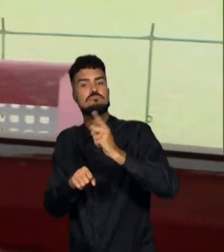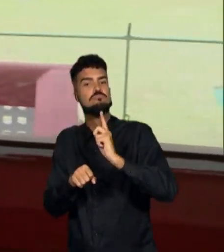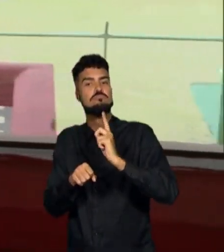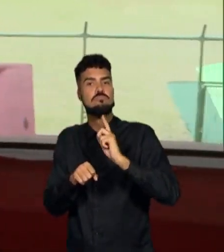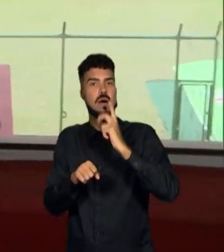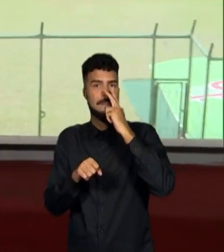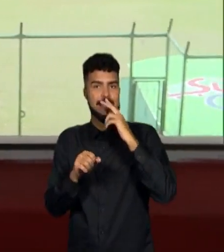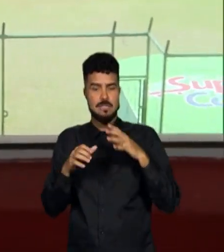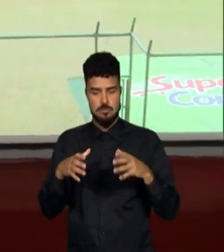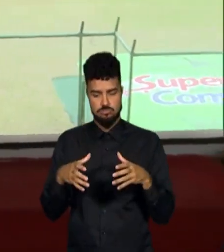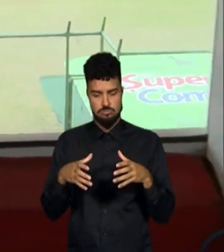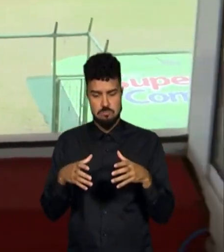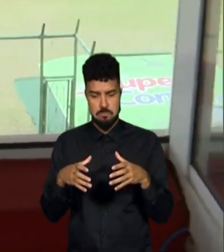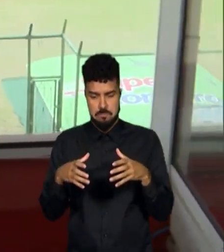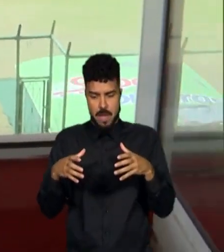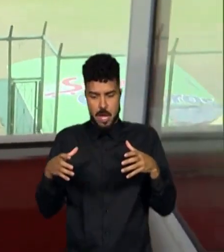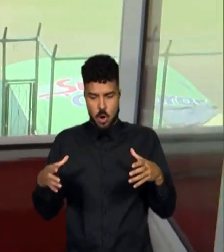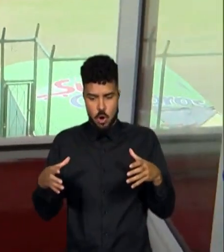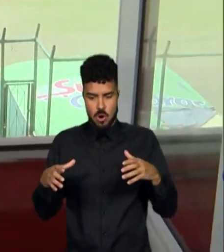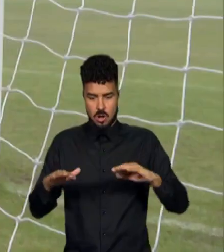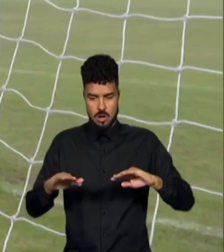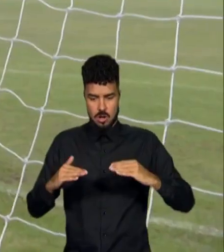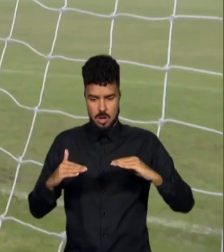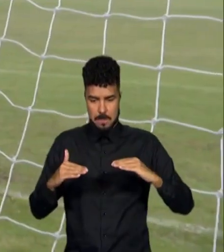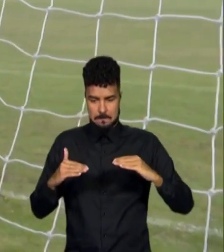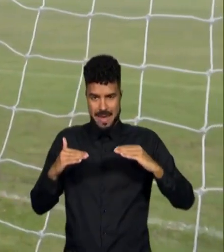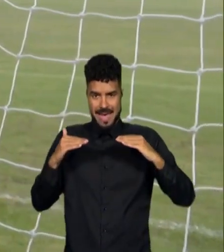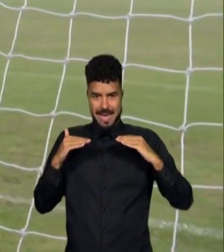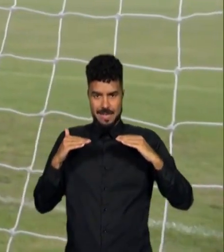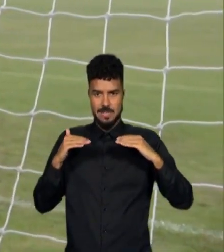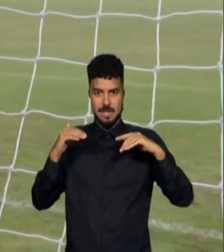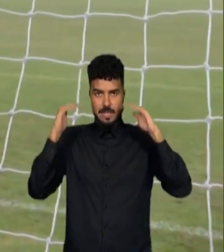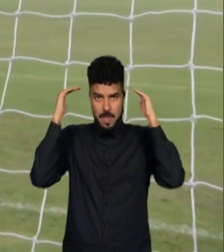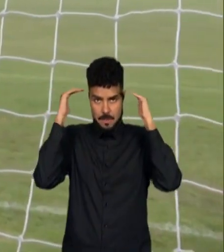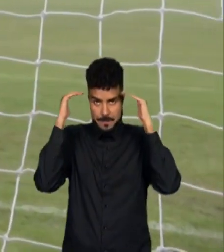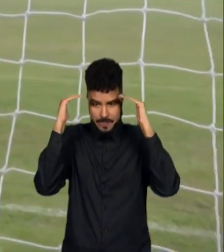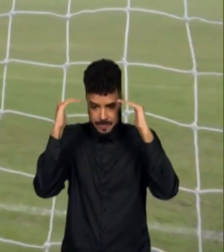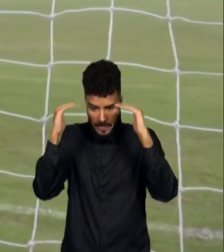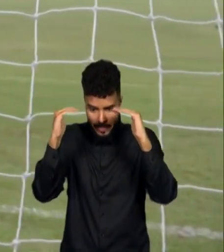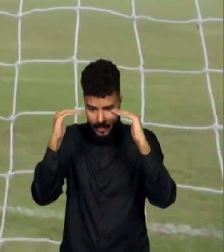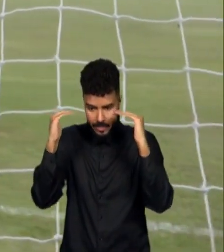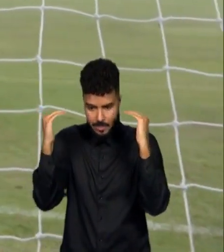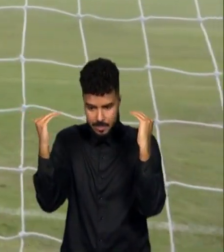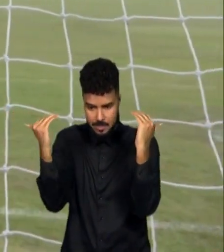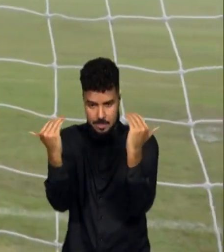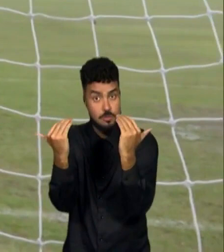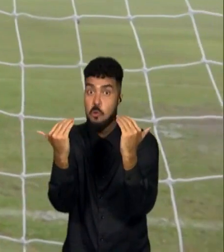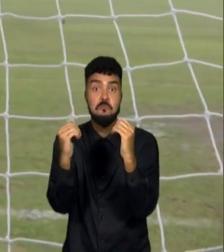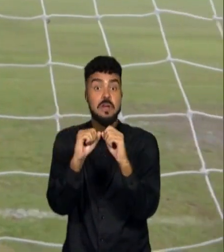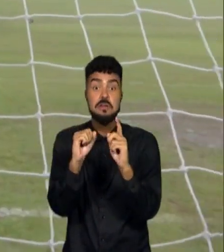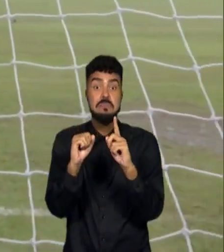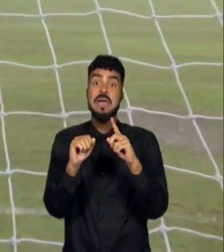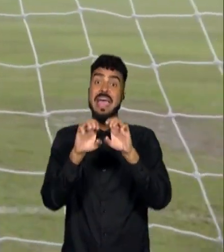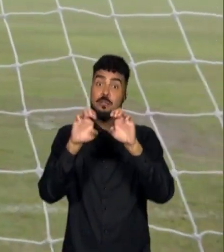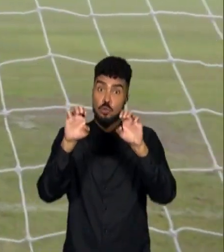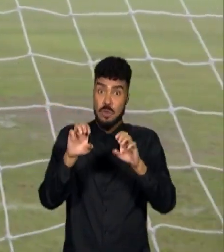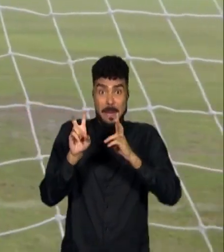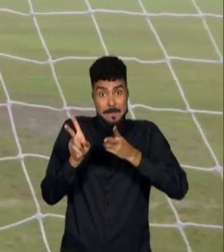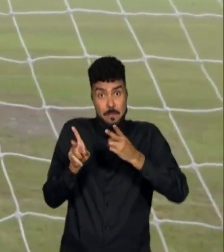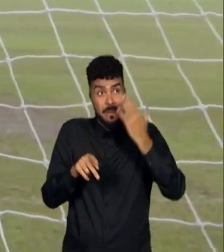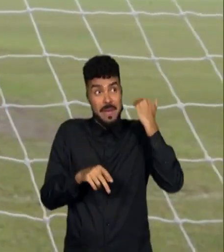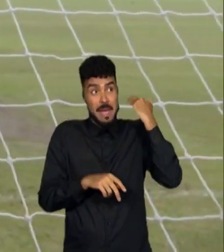uma ampliação do estádio, nunca houve uma cobertura maior de marquises. É, a estrutura que fizeram nos anos